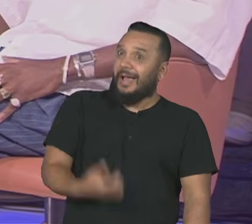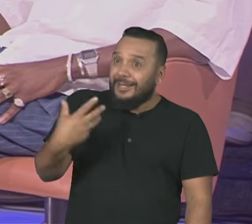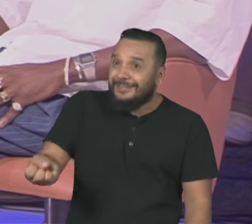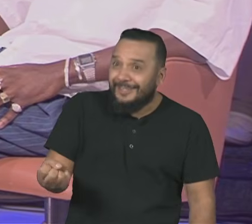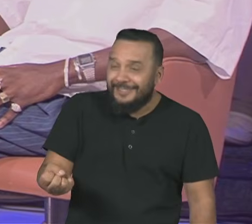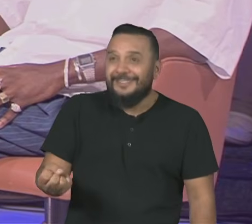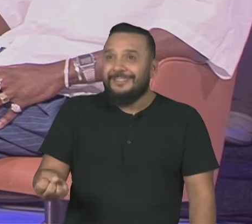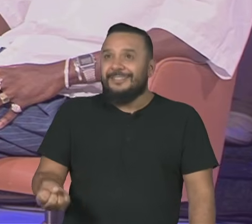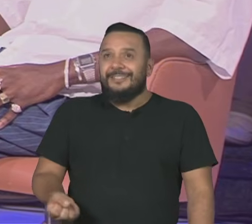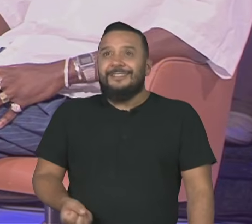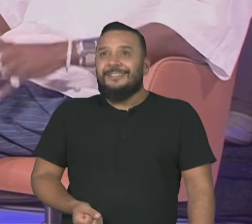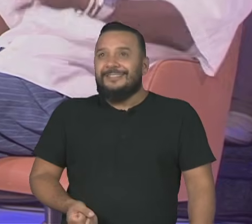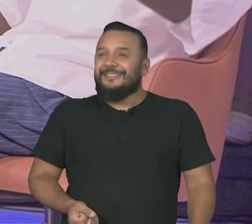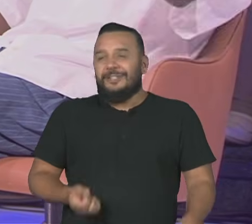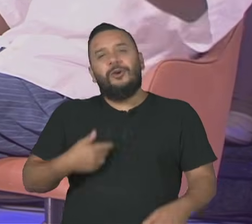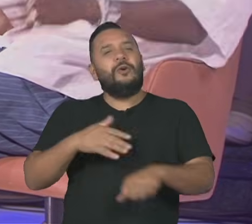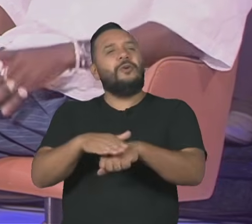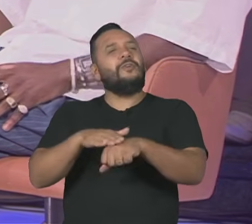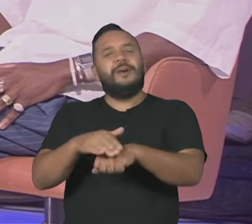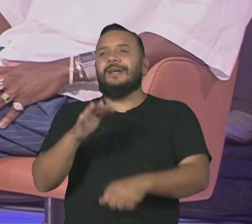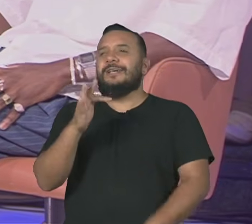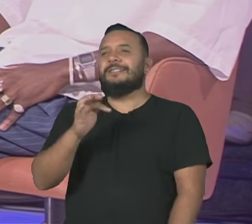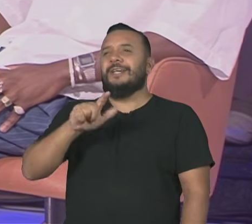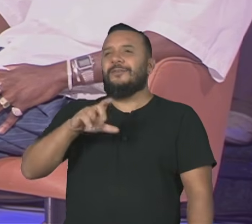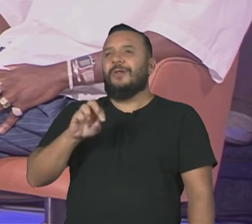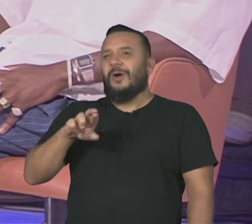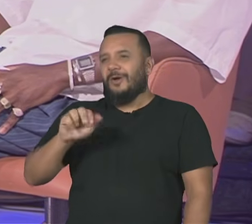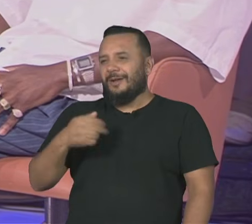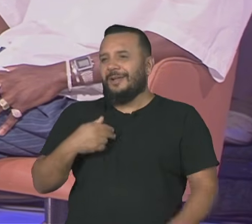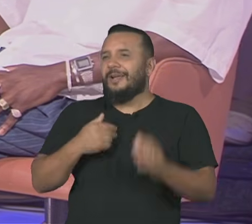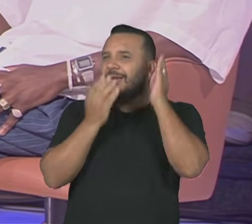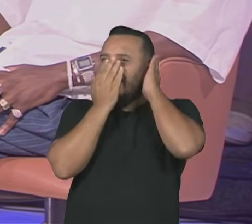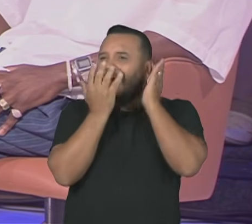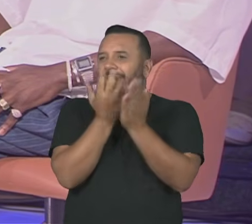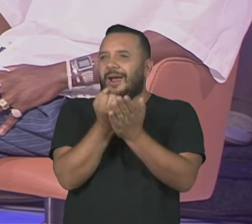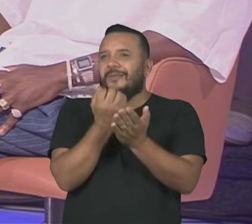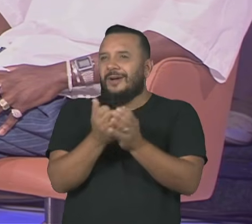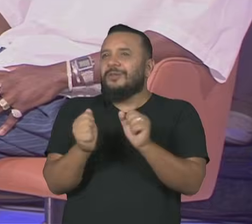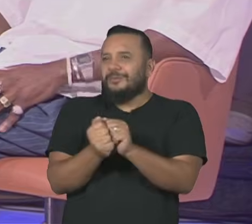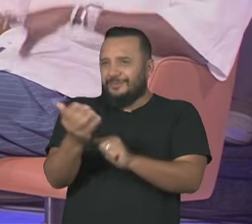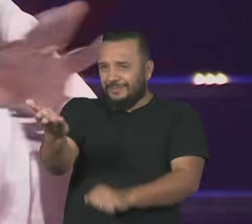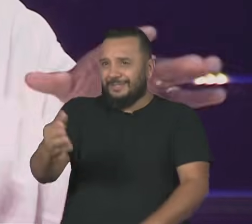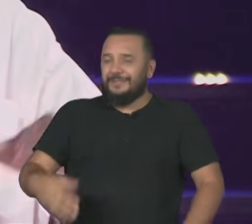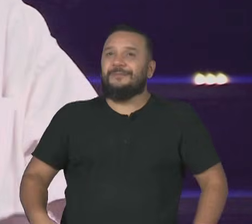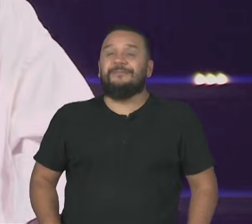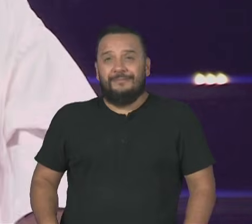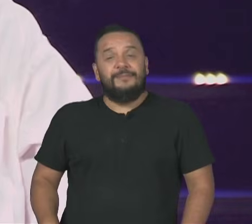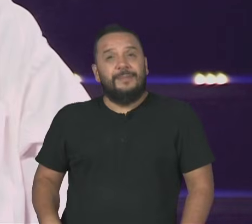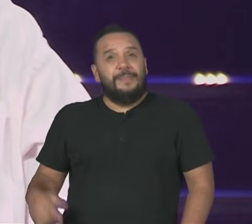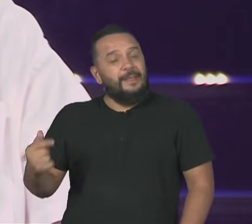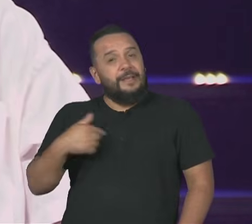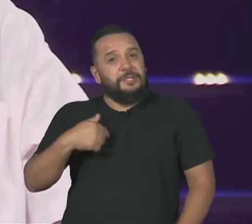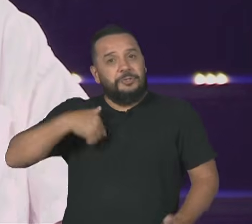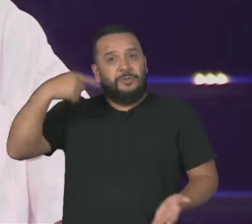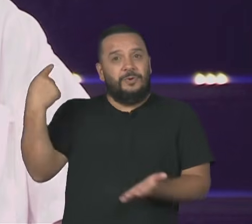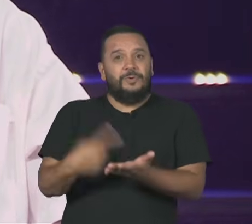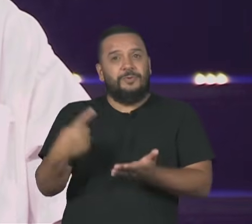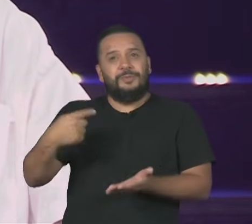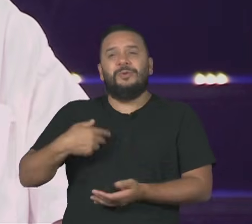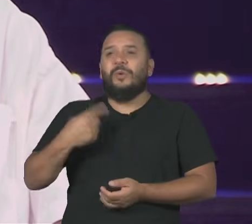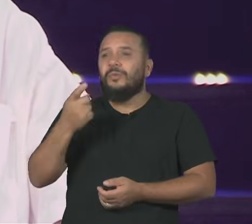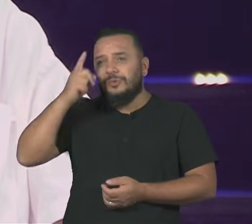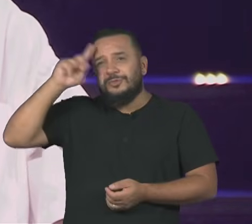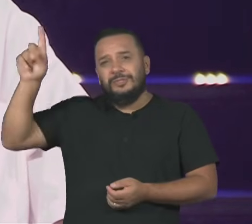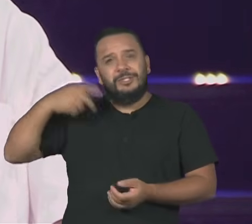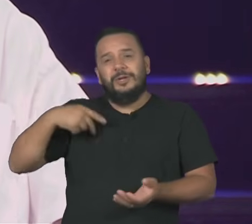Flora. Fale com Flora. Fale com Flora, vou lá gravar com você. Aí nesse dia mesmo a gente combinou, assim, um